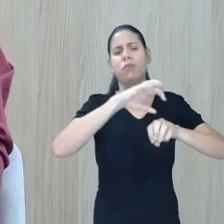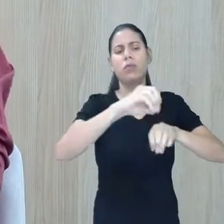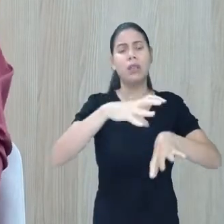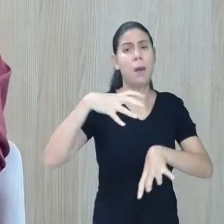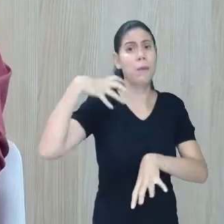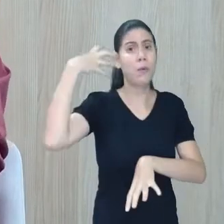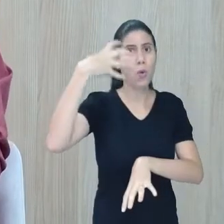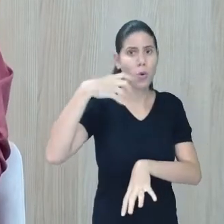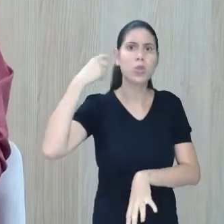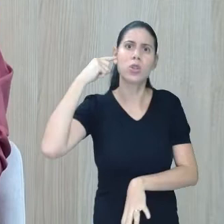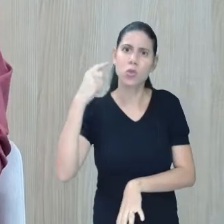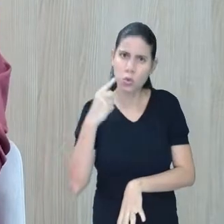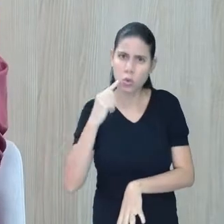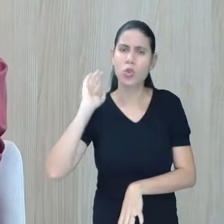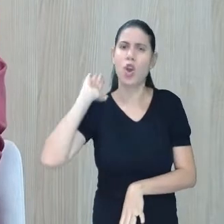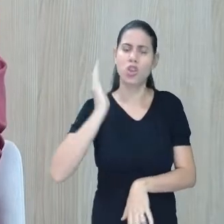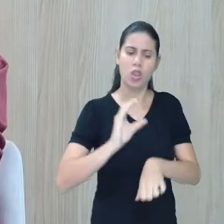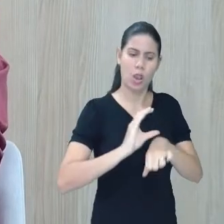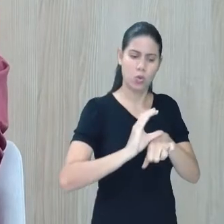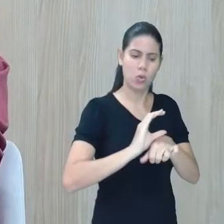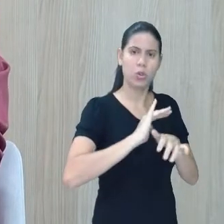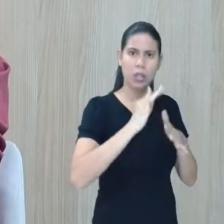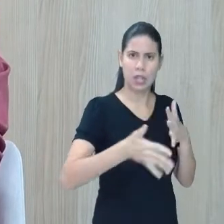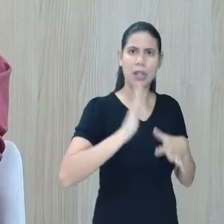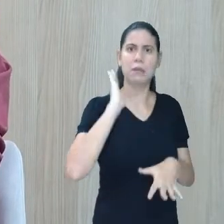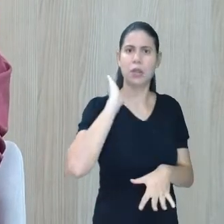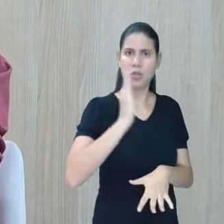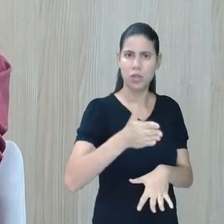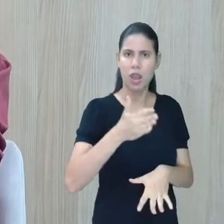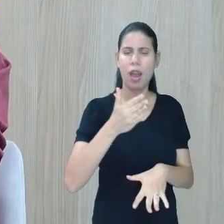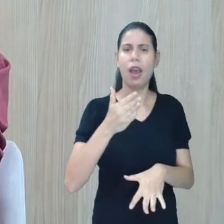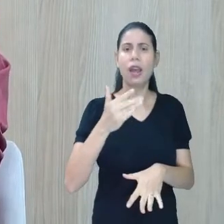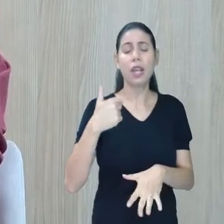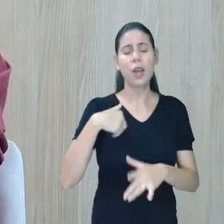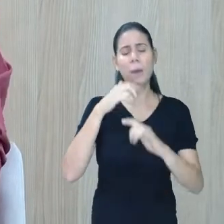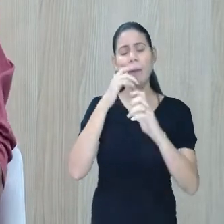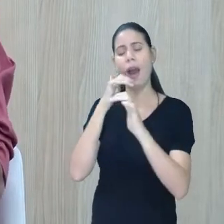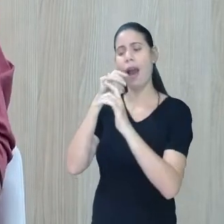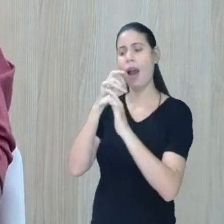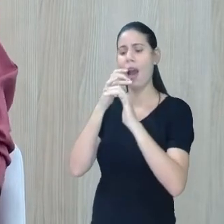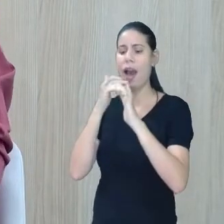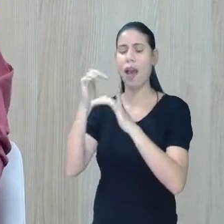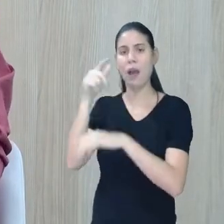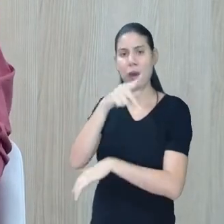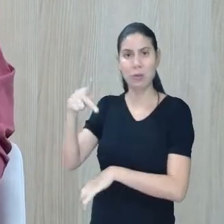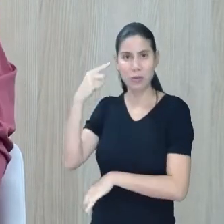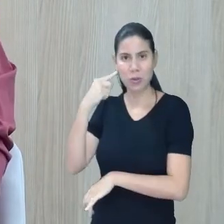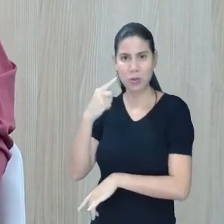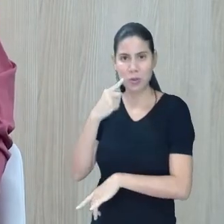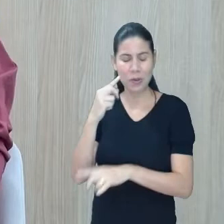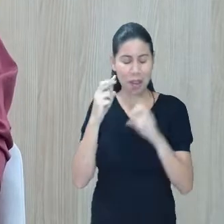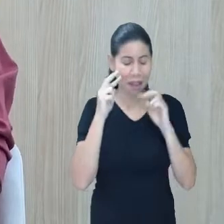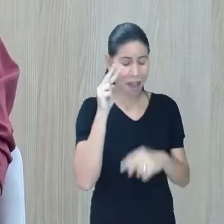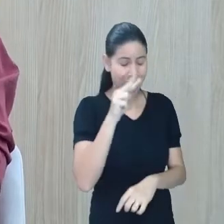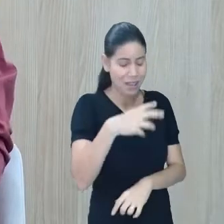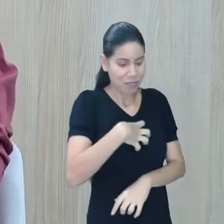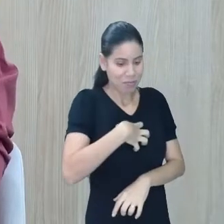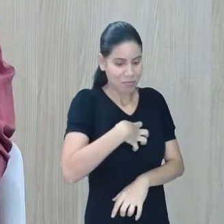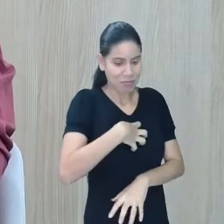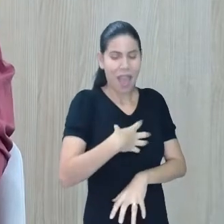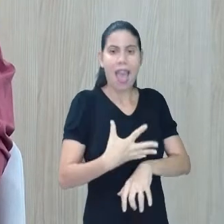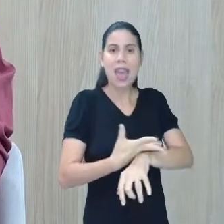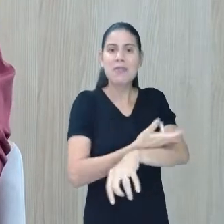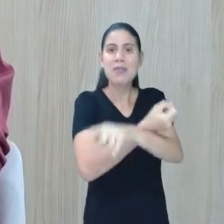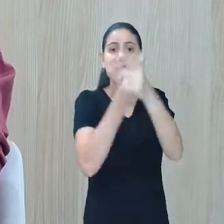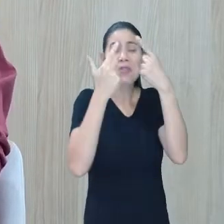já fazia curso de Libras e eu toquei no aniversário do professor surdo. Sim. E no aniversário ele estava chorando, estava emocionado. E eu perguntei como é que